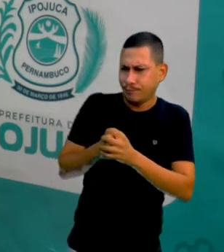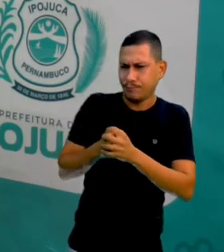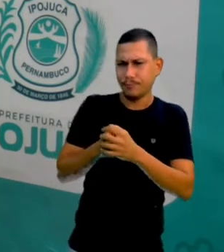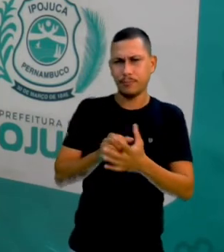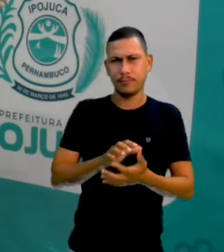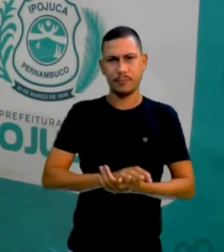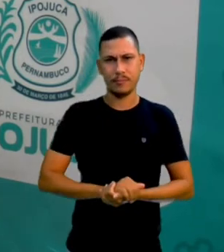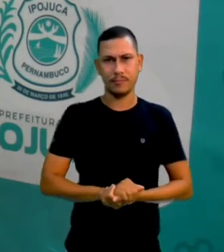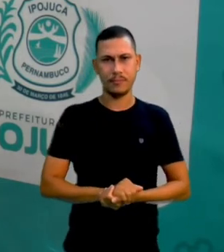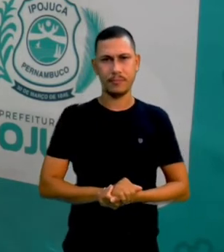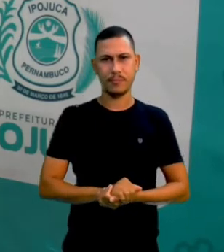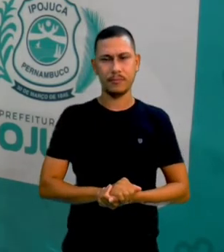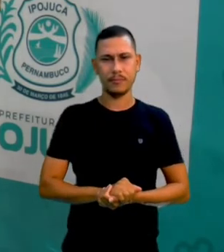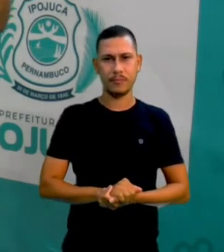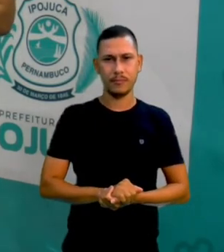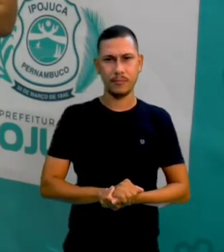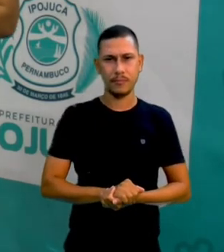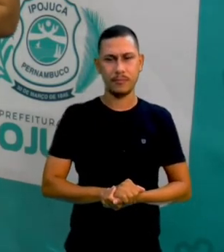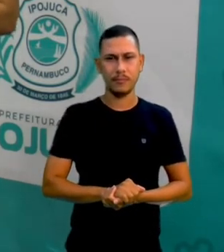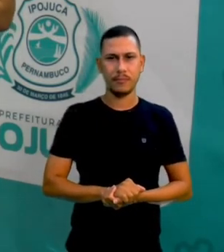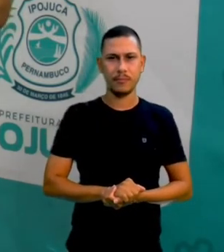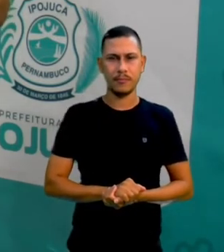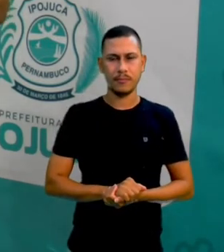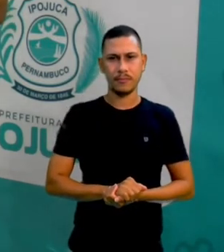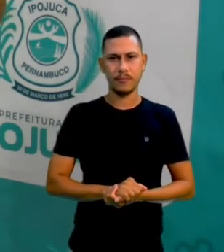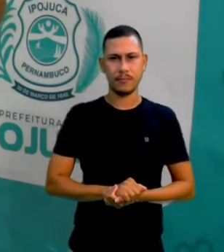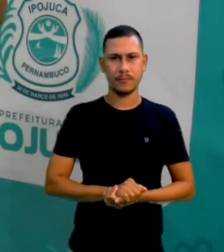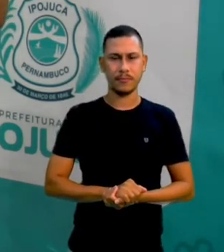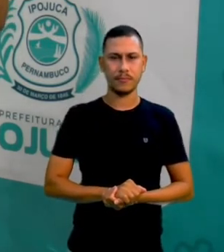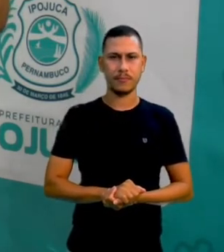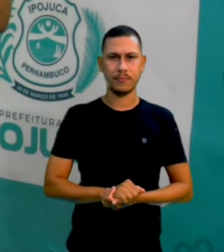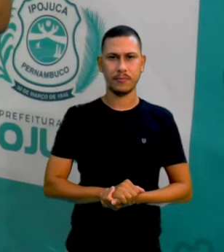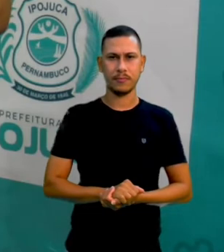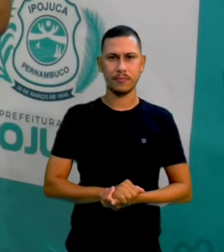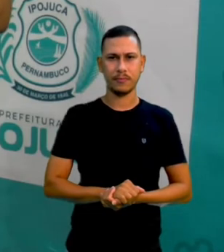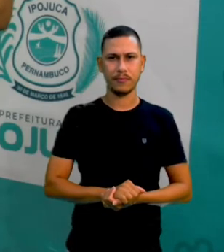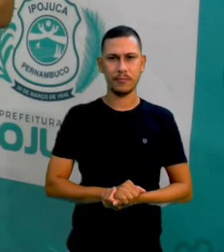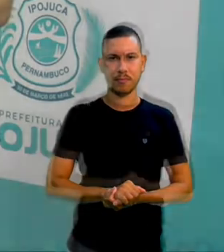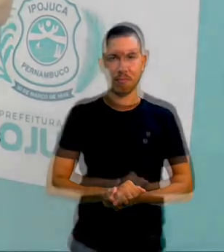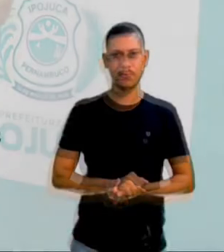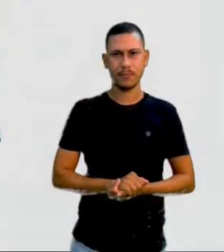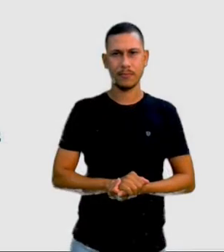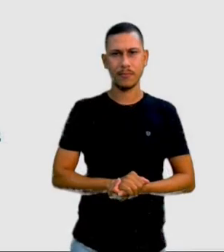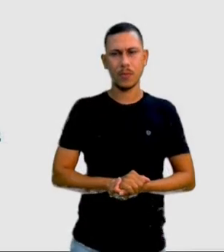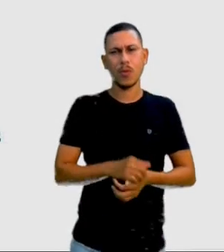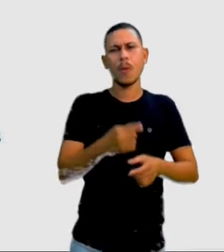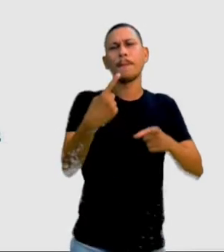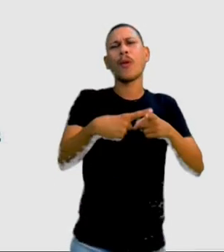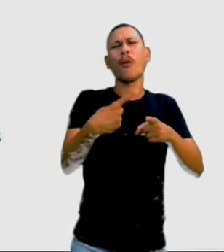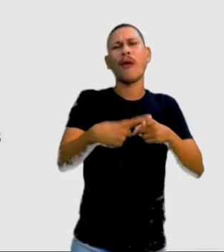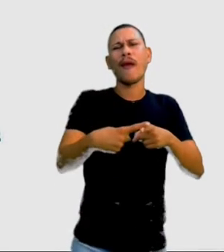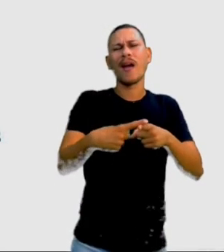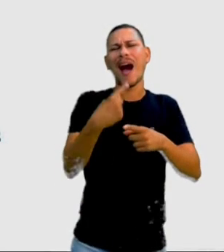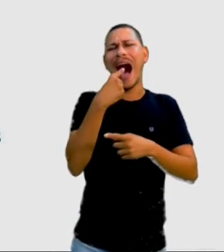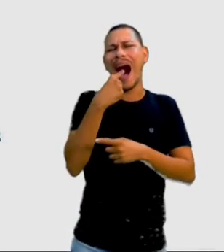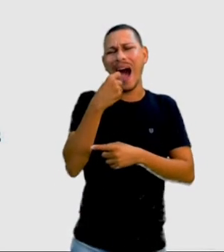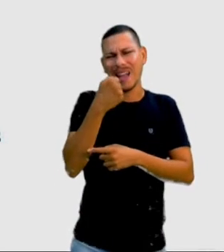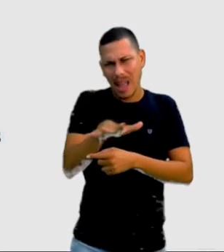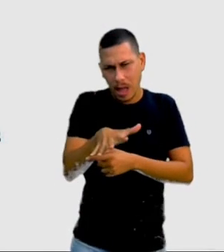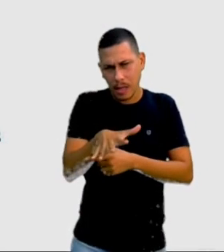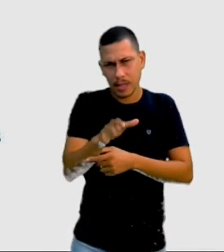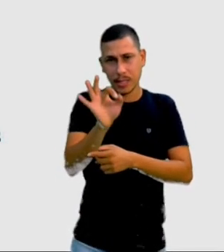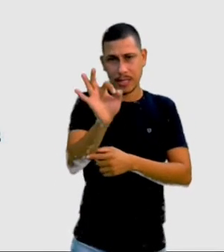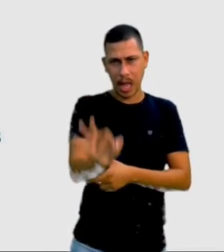mais reclusa dos ambientes, da sociedade. E as causas da bulimia, né? A causa